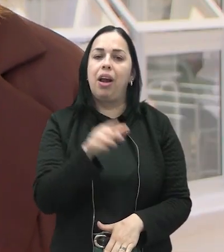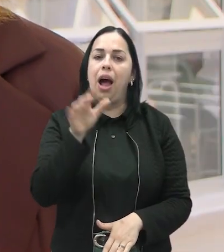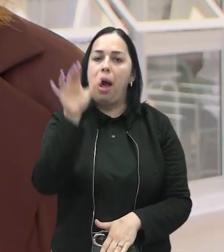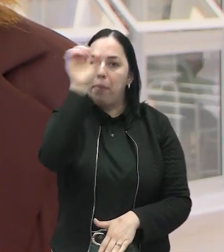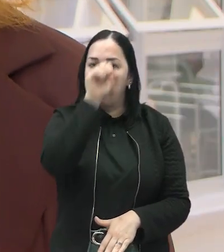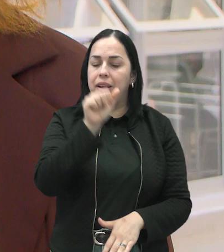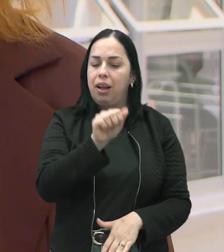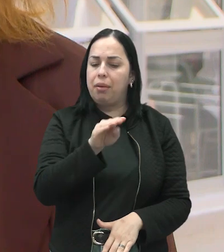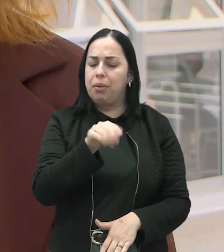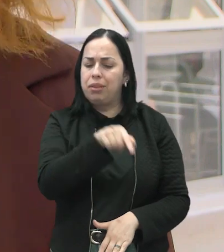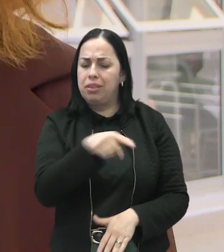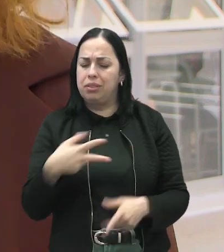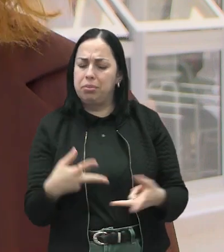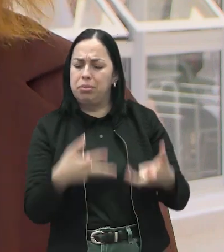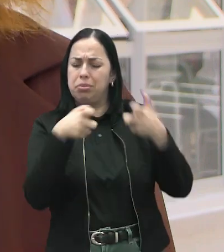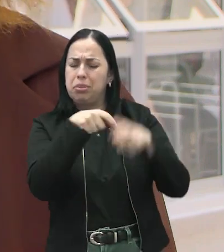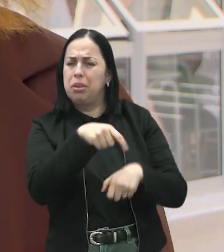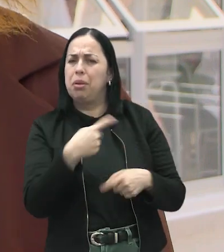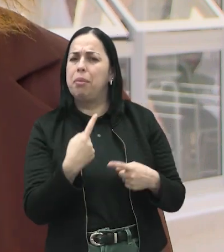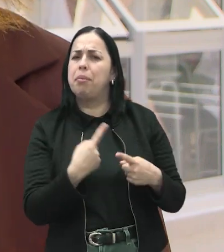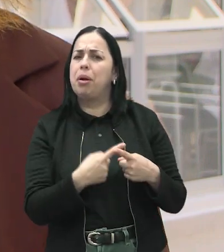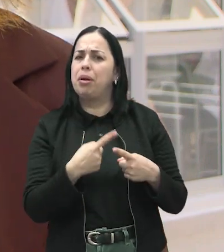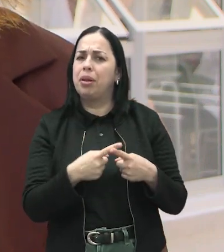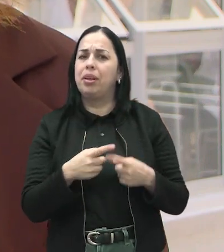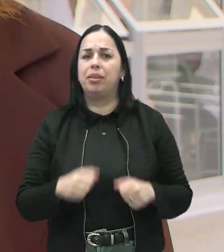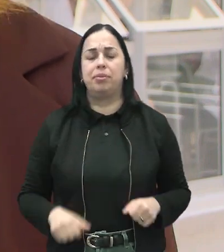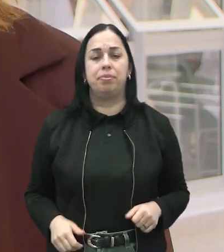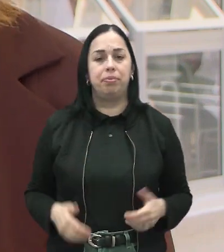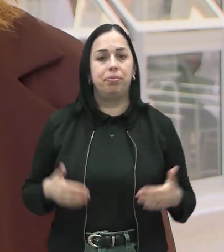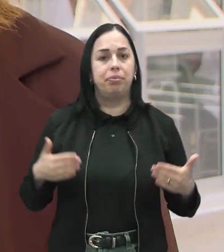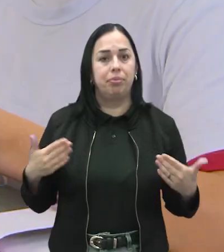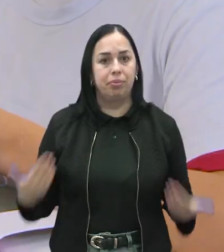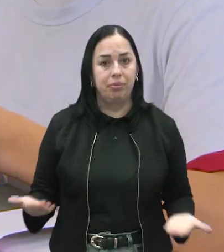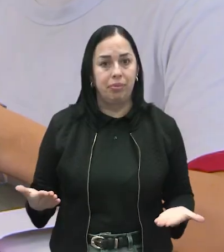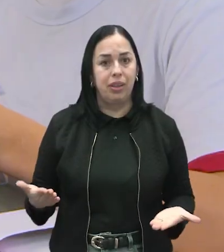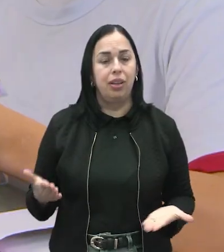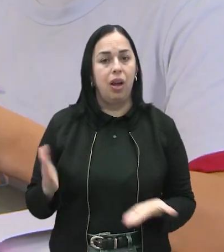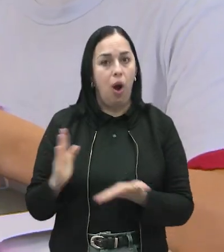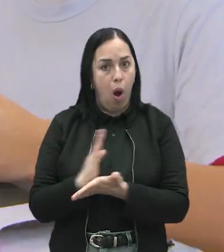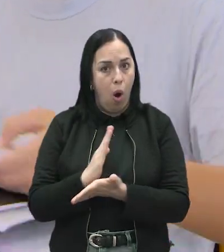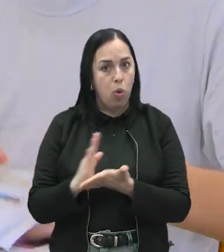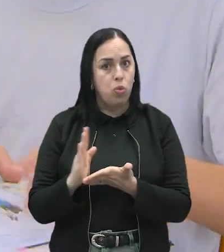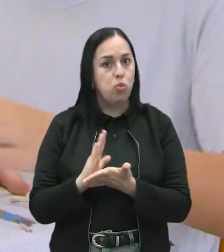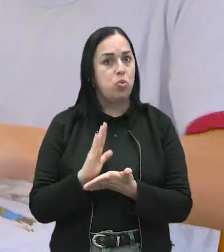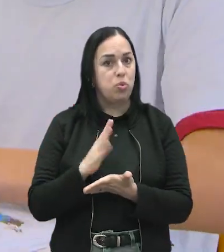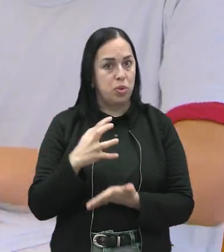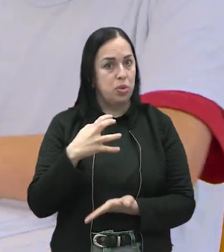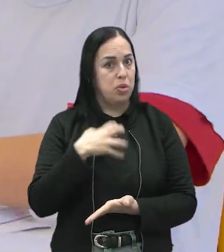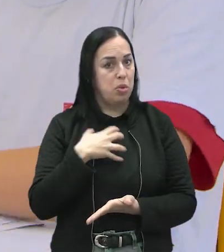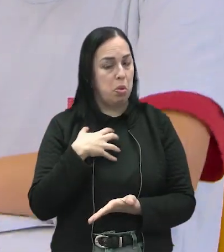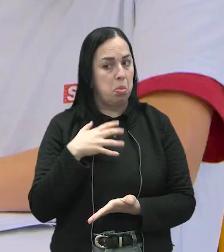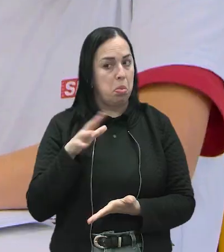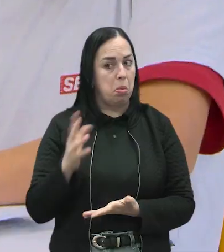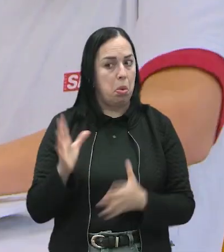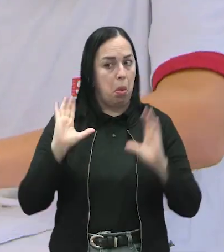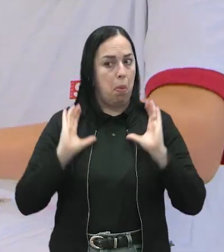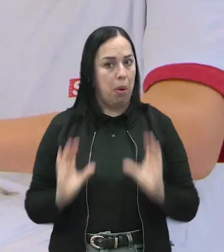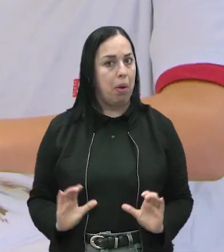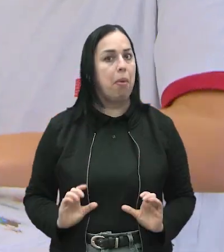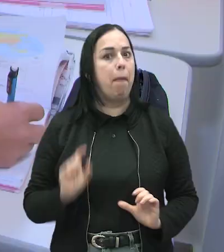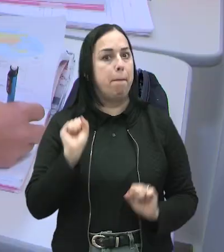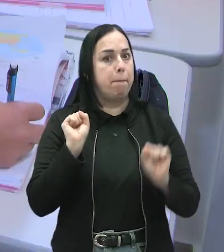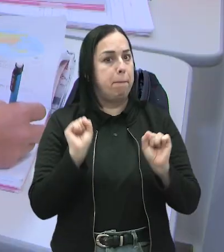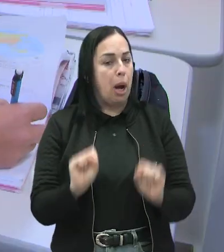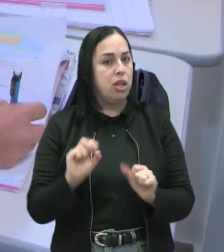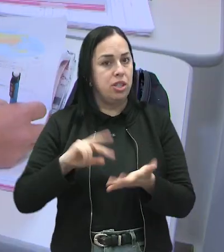ser alfabetizada, aí a gente tem que olhar também essa questão da visão. Então, alguns sinais apresentados em sala de